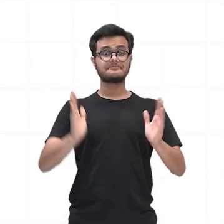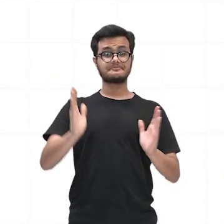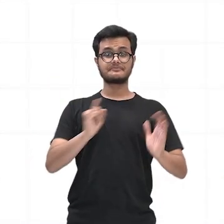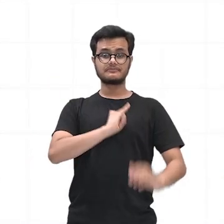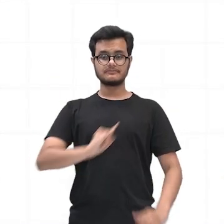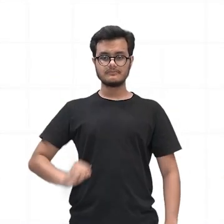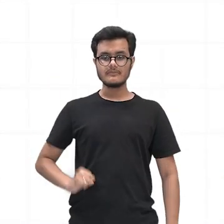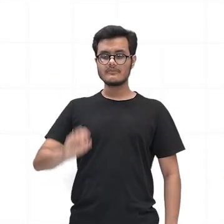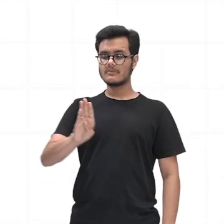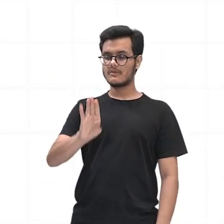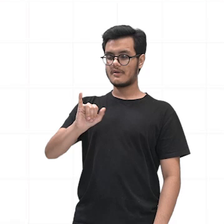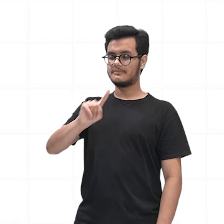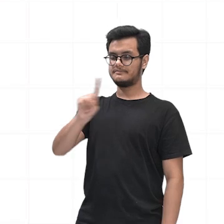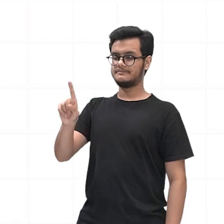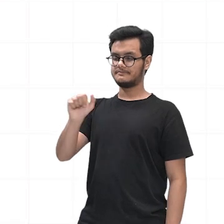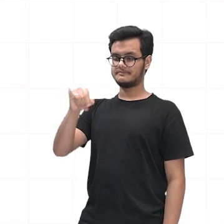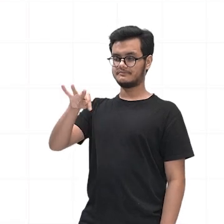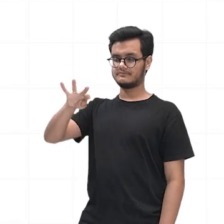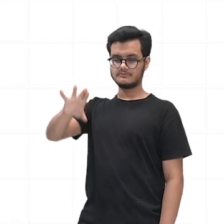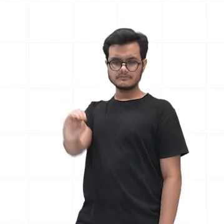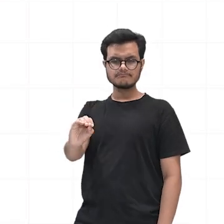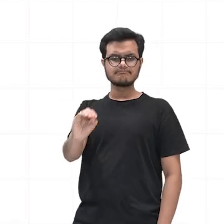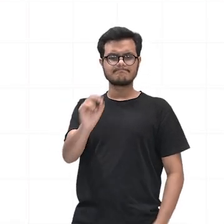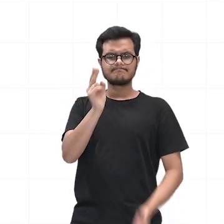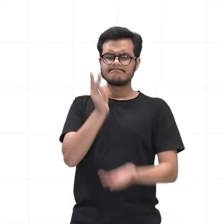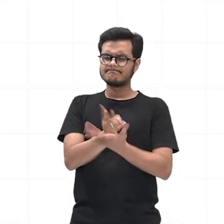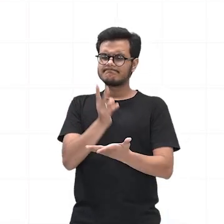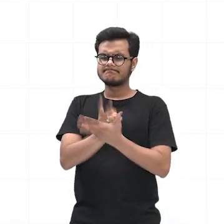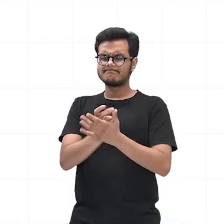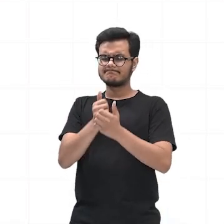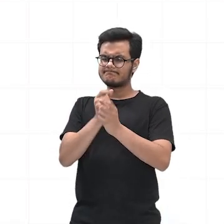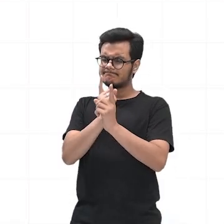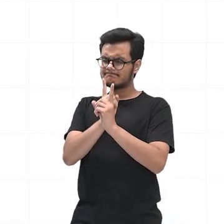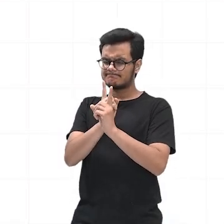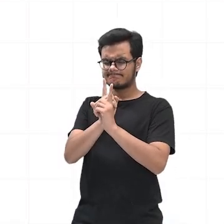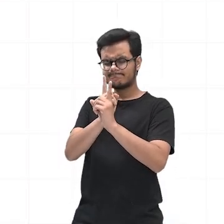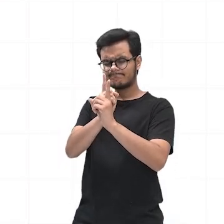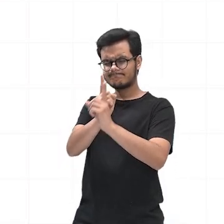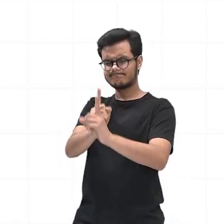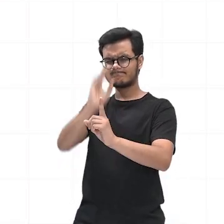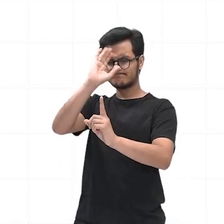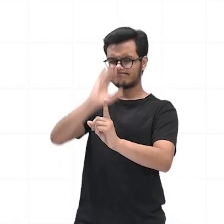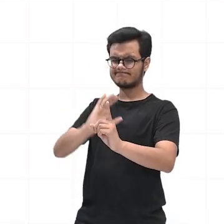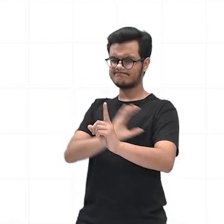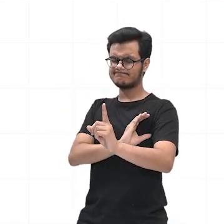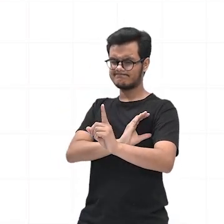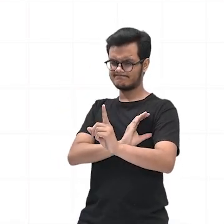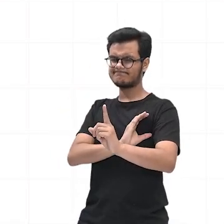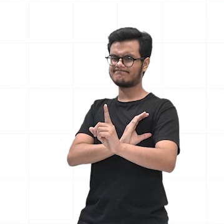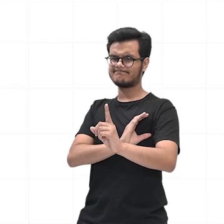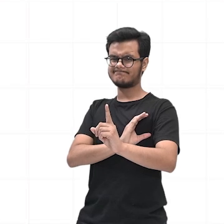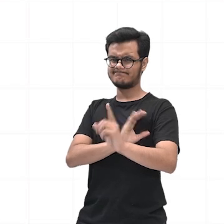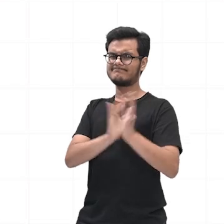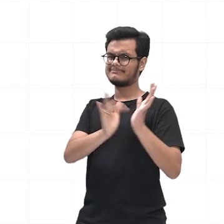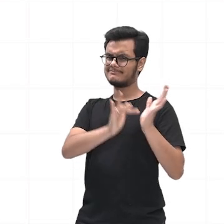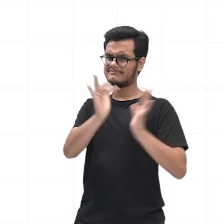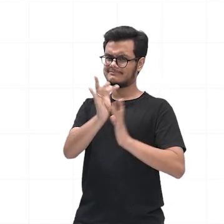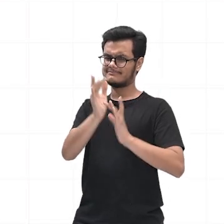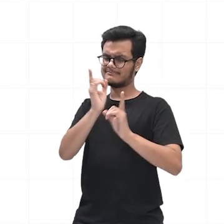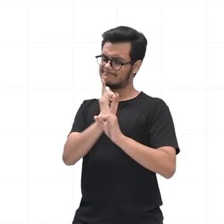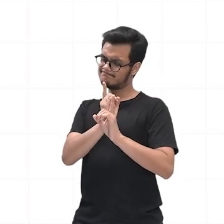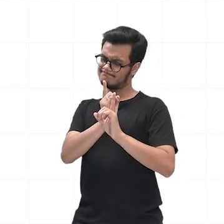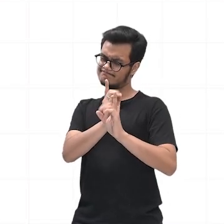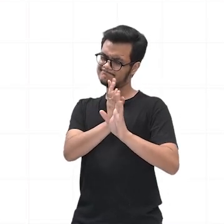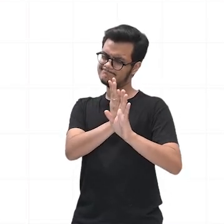Os bizantinos eram seguidores fervorosos do cristianismo, incorporando a